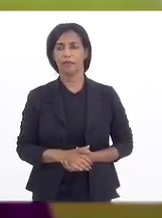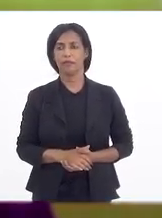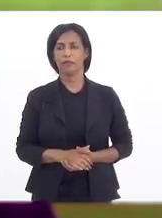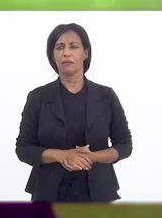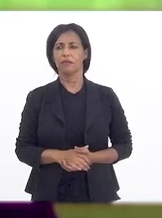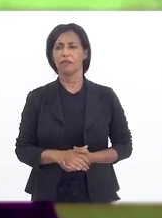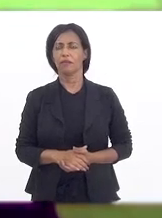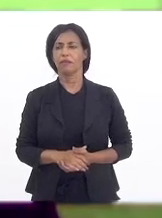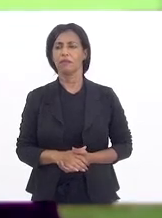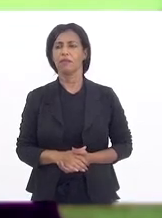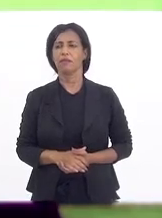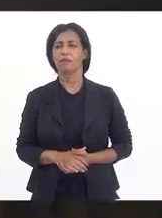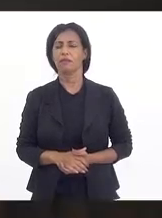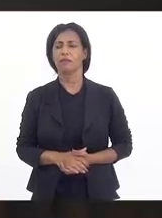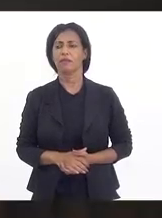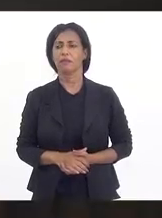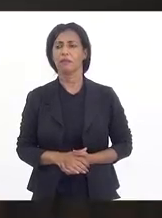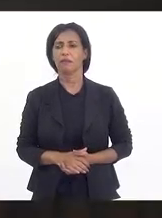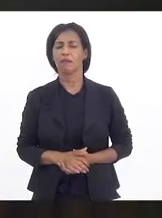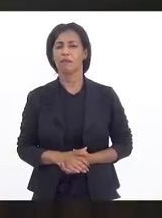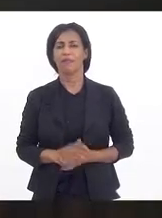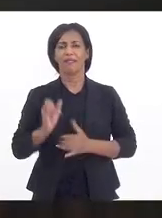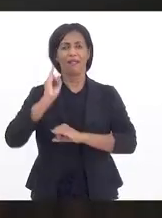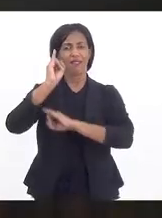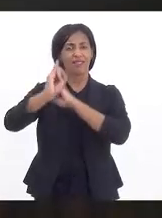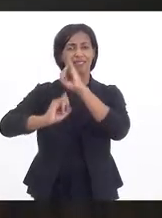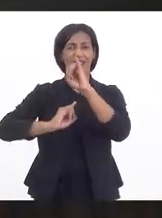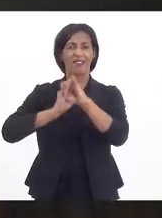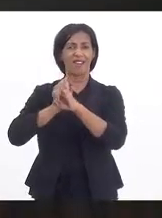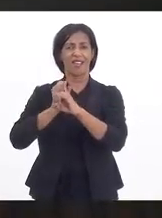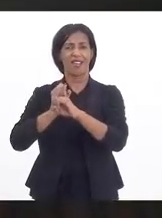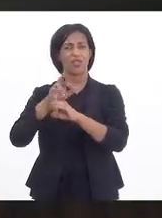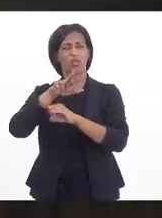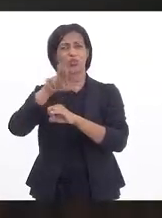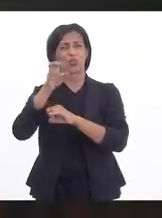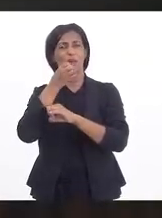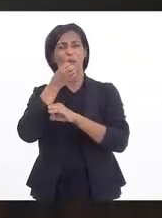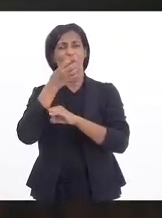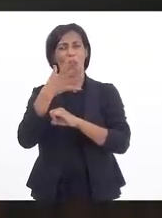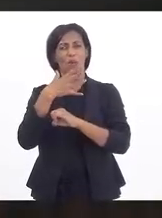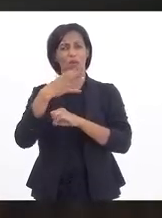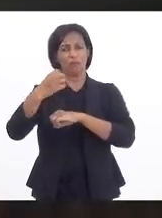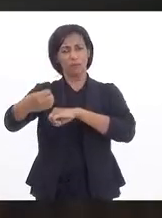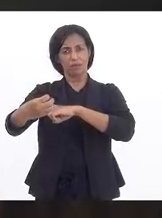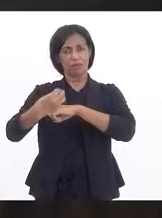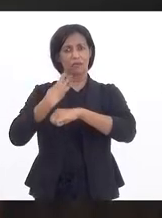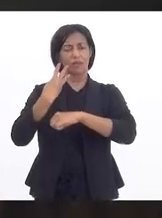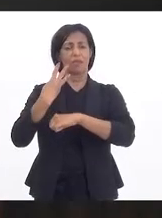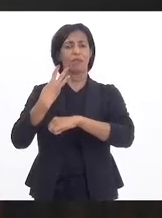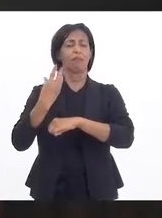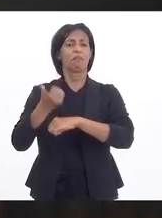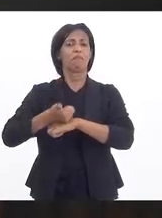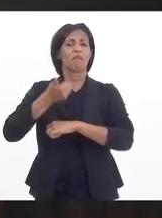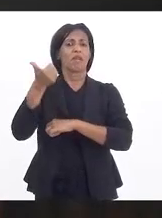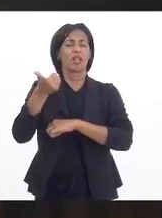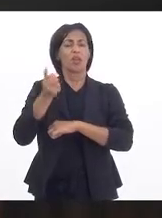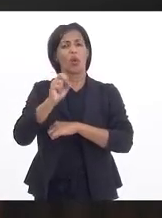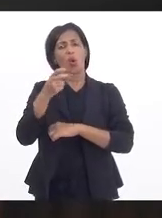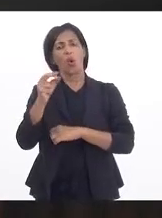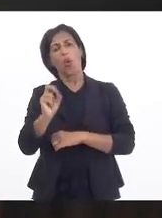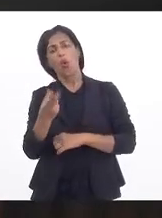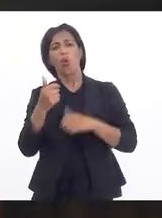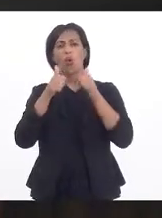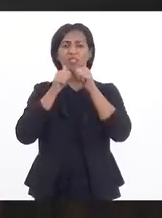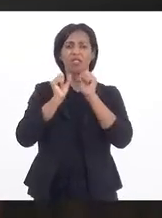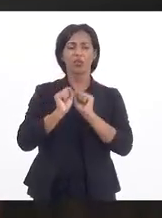segunda emenda se eu pudesse encaminhar pelo WhatsApp essa emenda vou pedir a sua